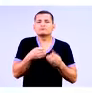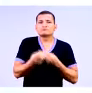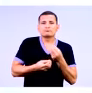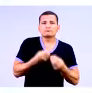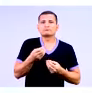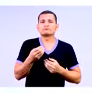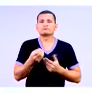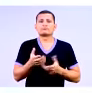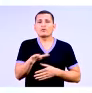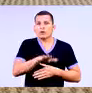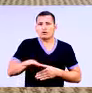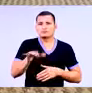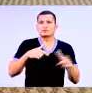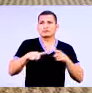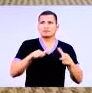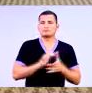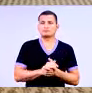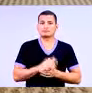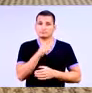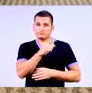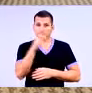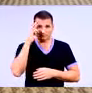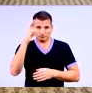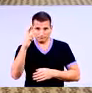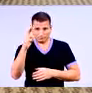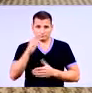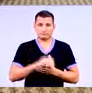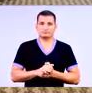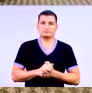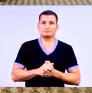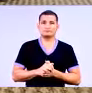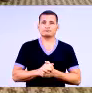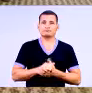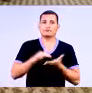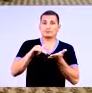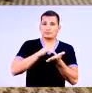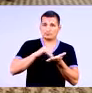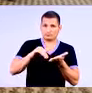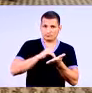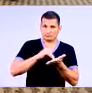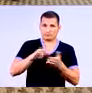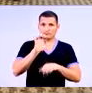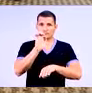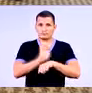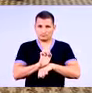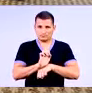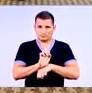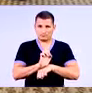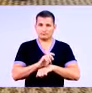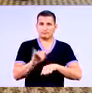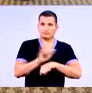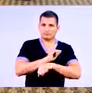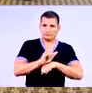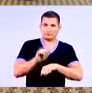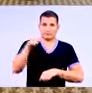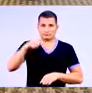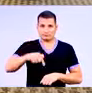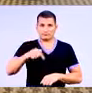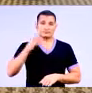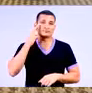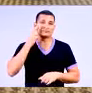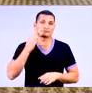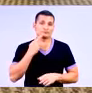isso recebo Jean Paes, chefe do Núcleo de Data Center da Secretaria de Estado de Assuntos Estratégicos aqui de